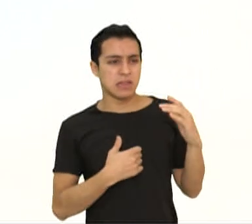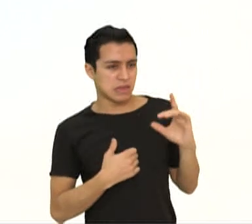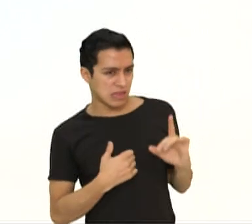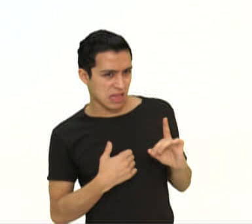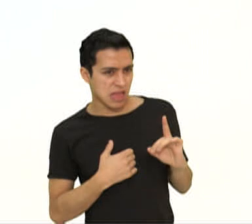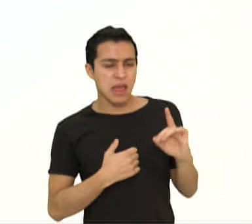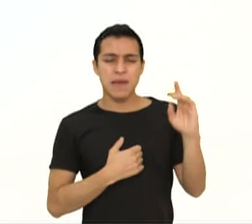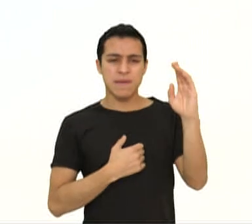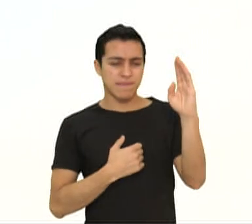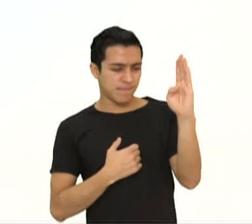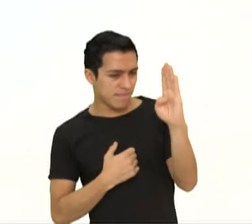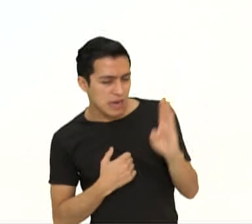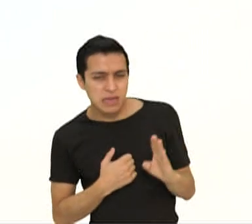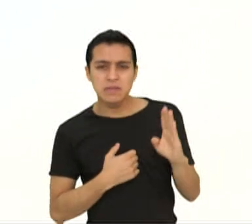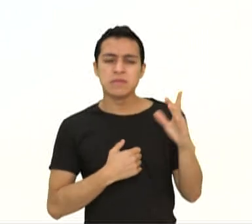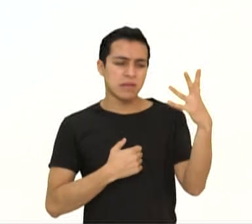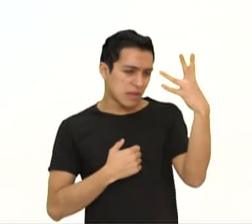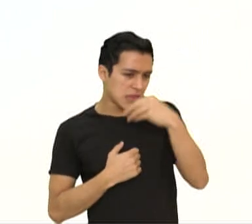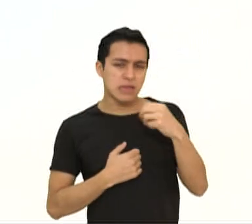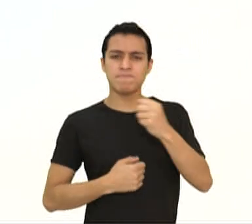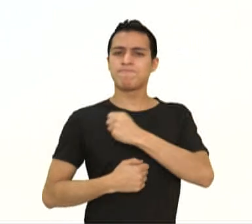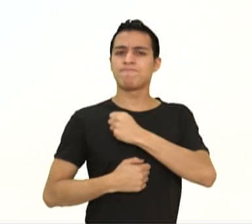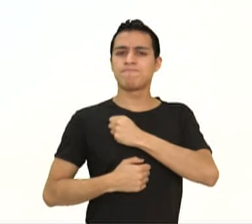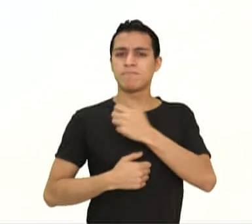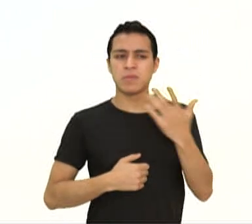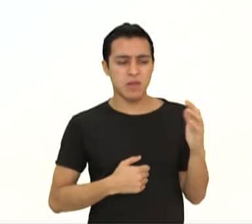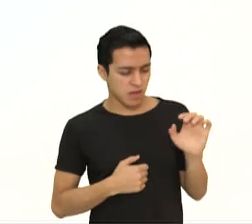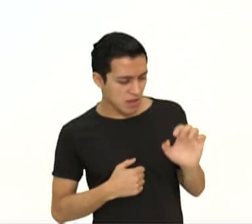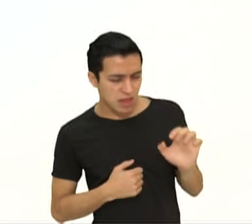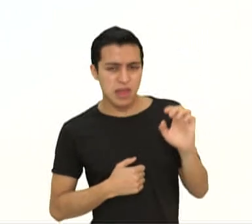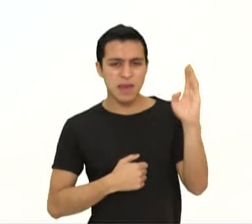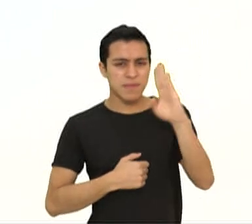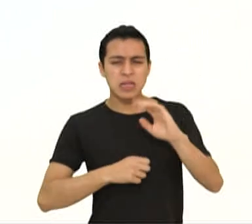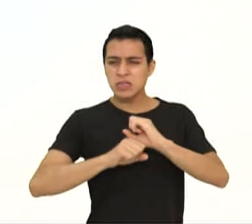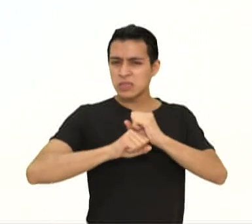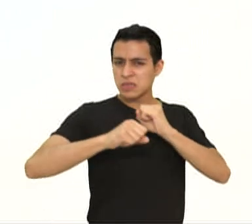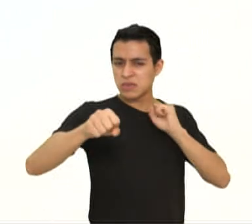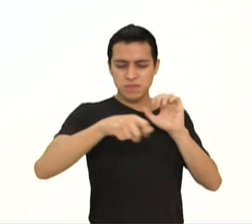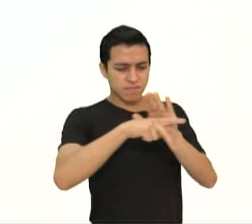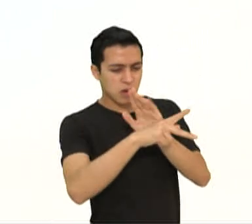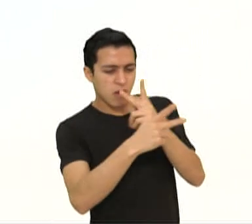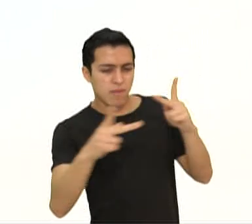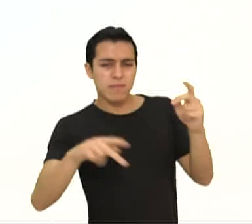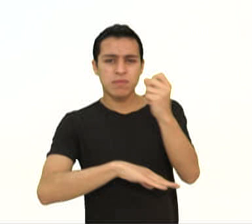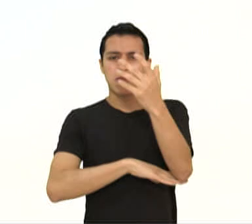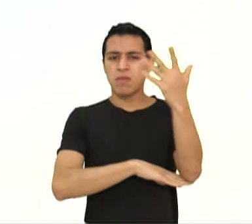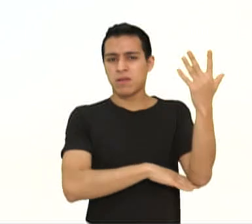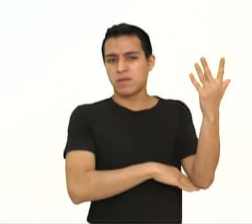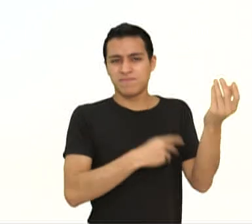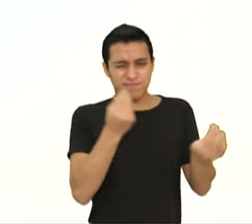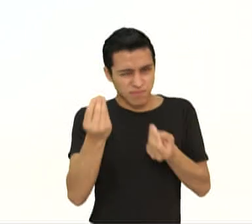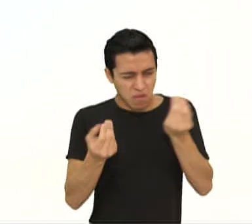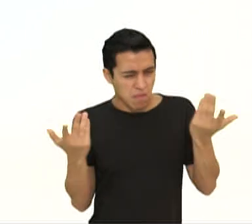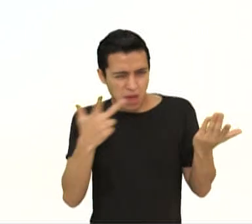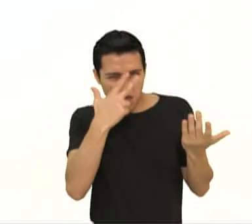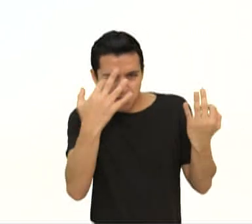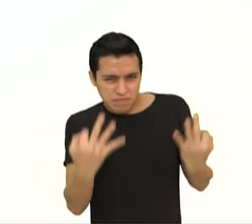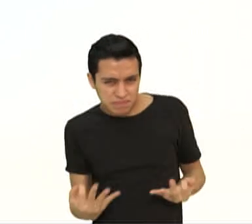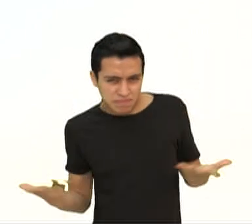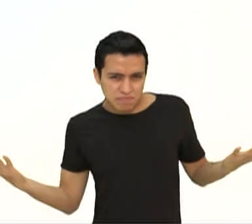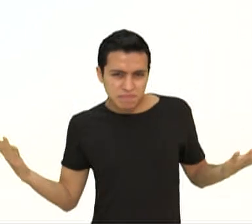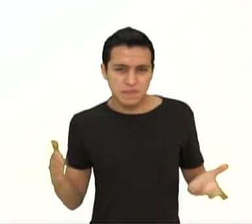Brasil, terra bela, pátria grande. Ou letra E, Brasil, gigante pela própria natureza. O que é que vocês acham?